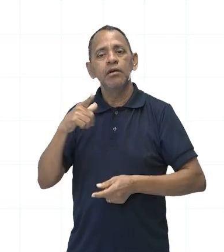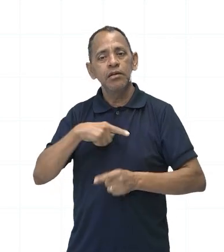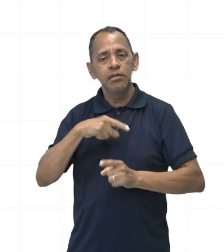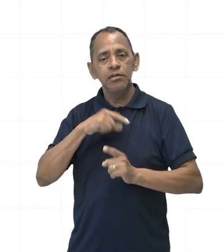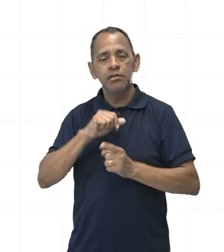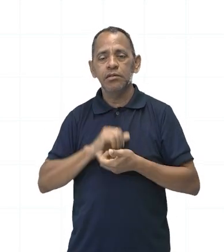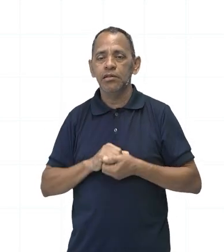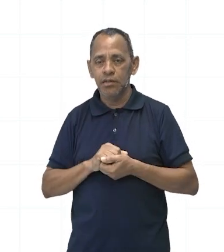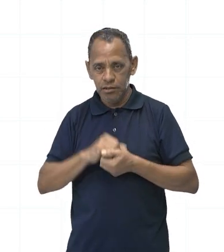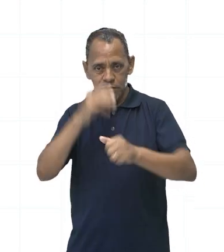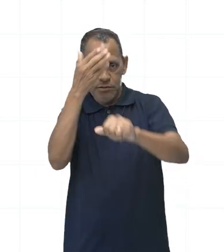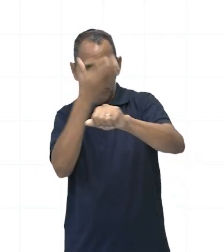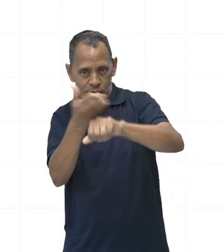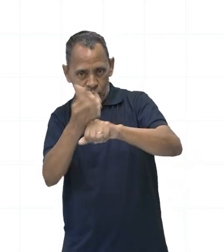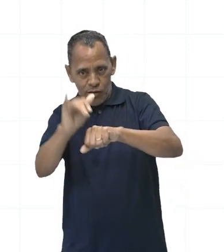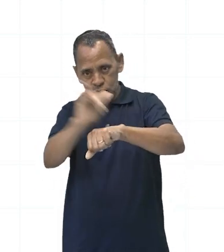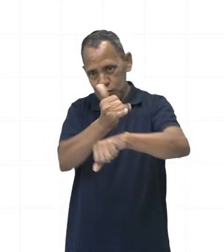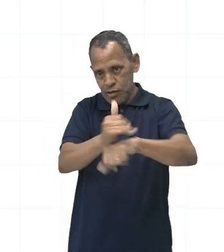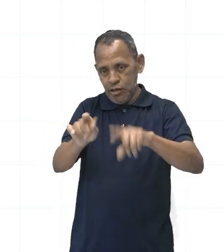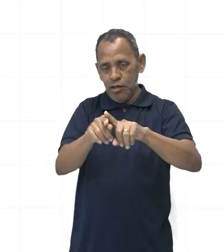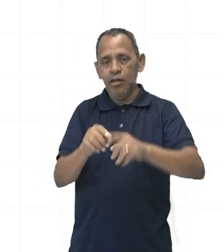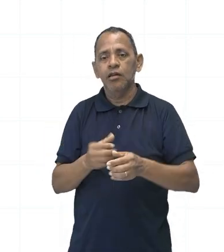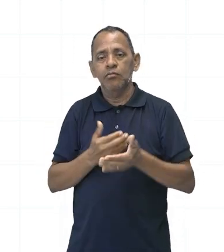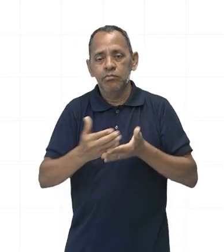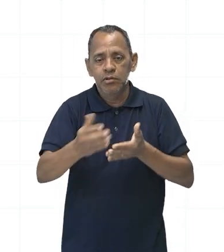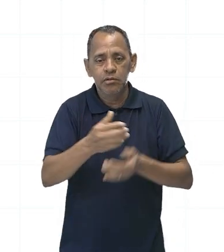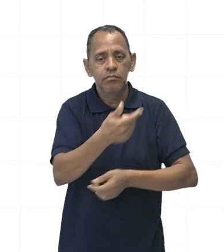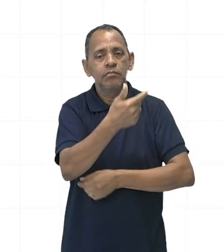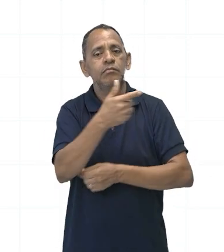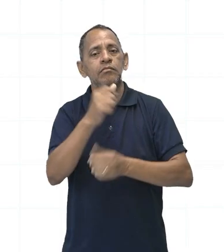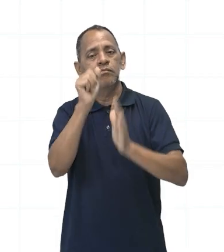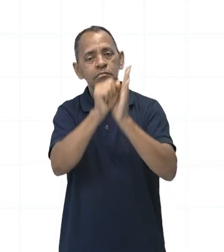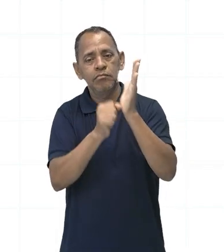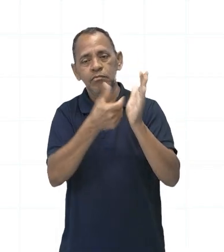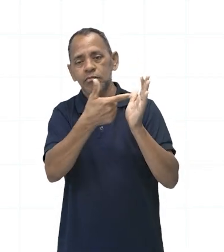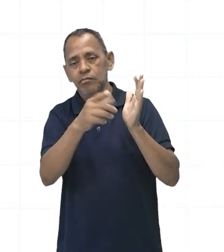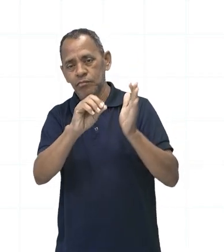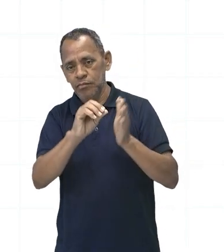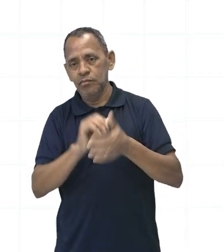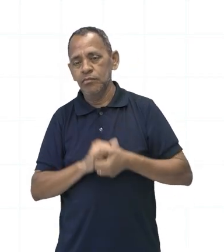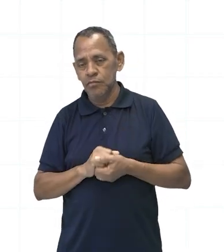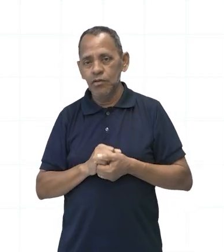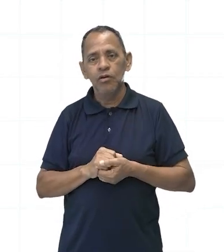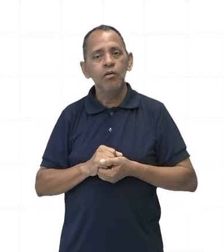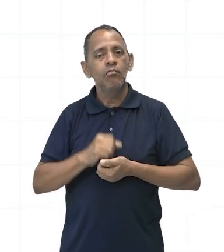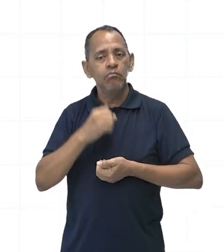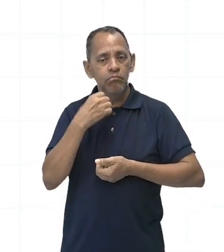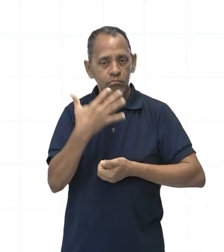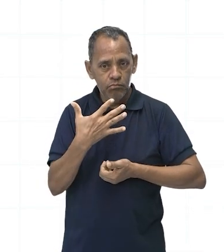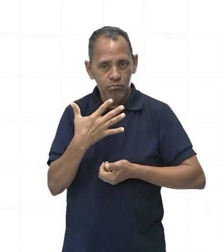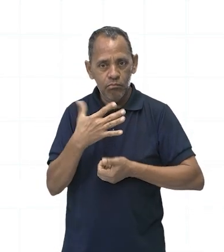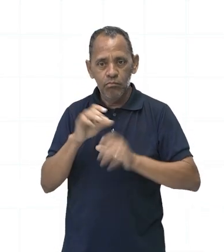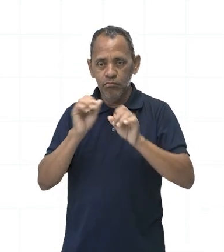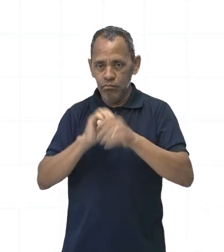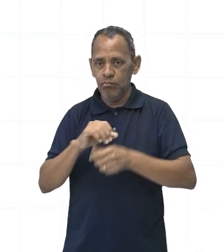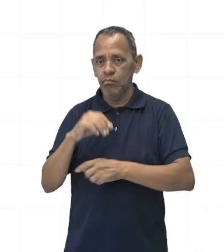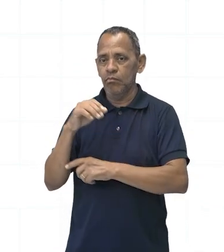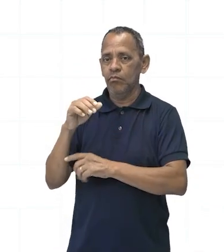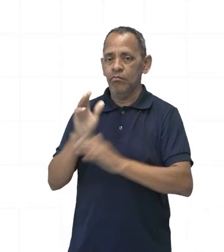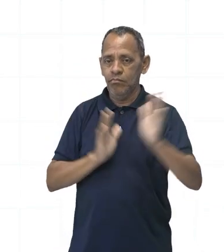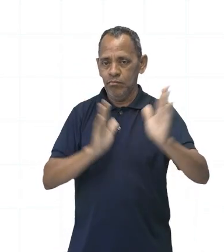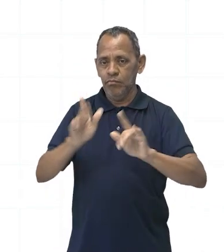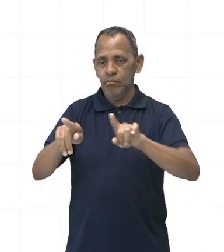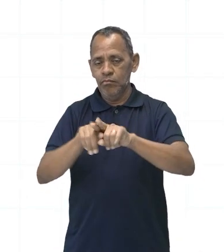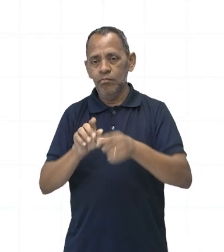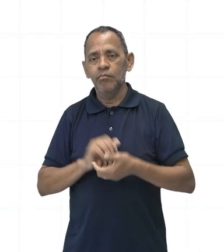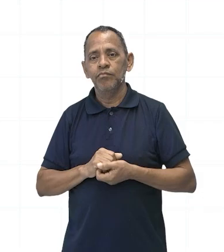efeito. Nasceu no início do século XX e foi completamente radical para o seu tempo. A arte abstrata,